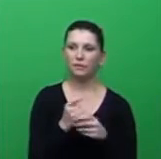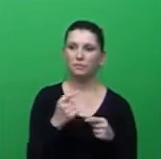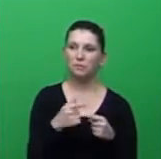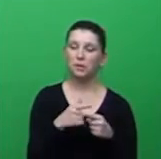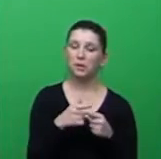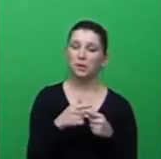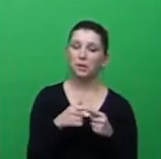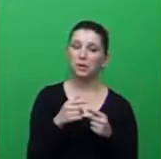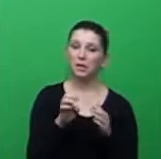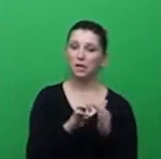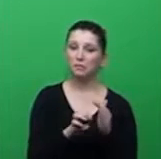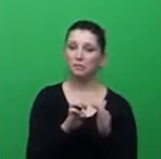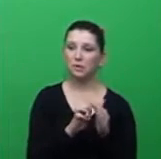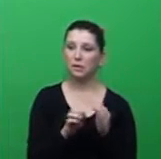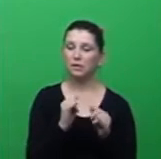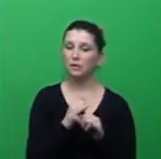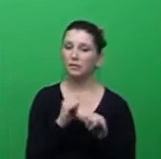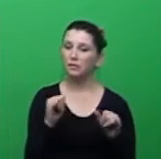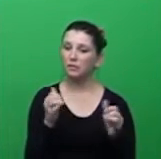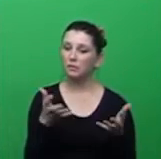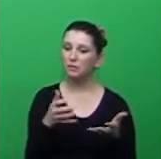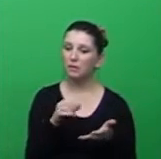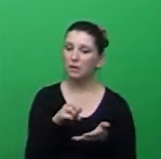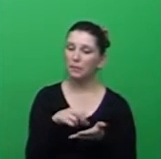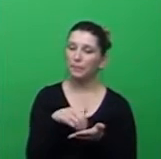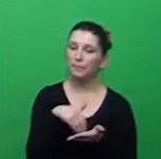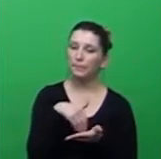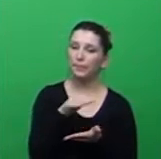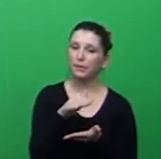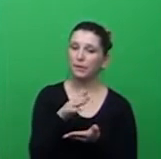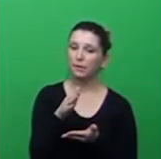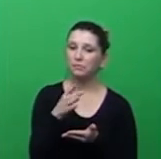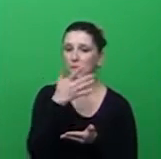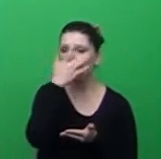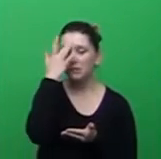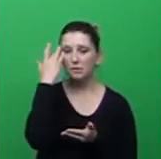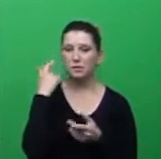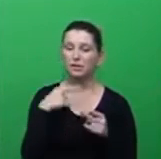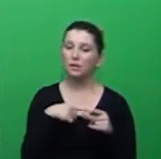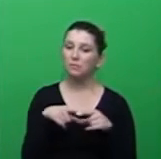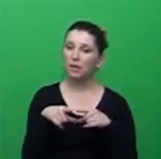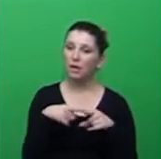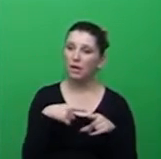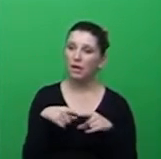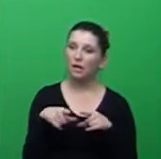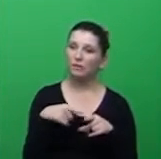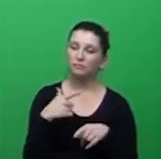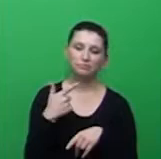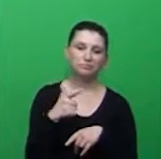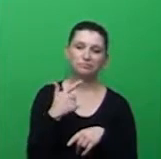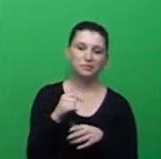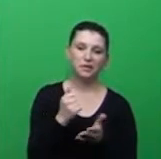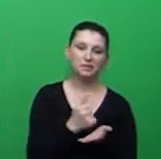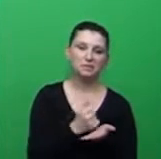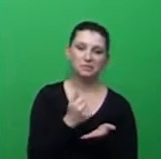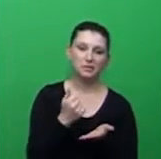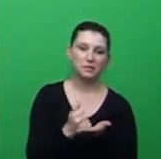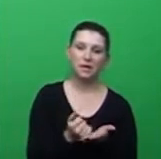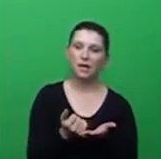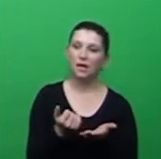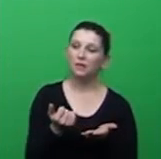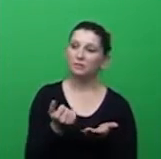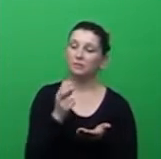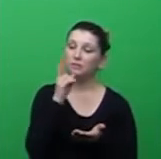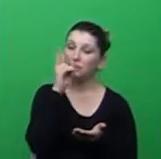funcionários, quer dizer, também não está mais cumprindo, de repente, com o seu contrato, e estão deixando de recolher o